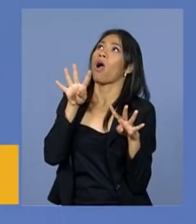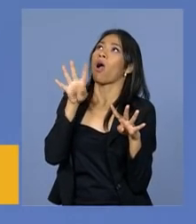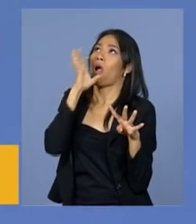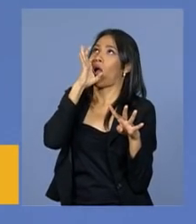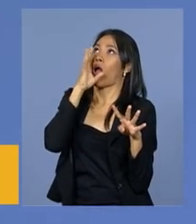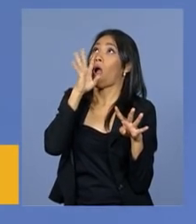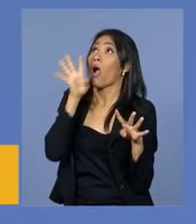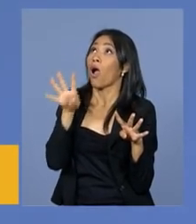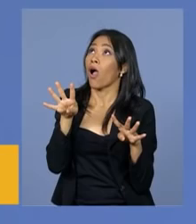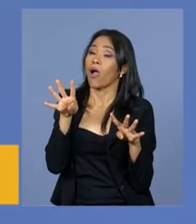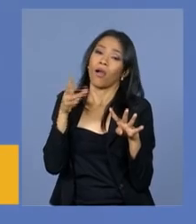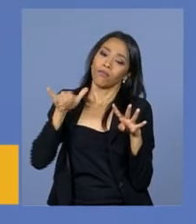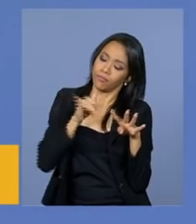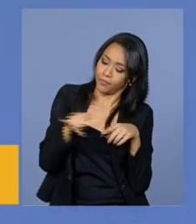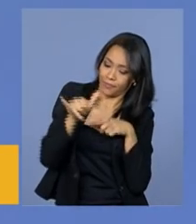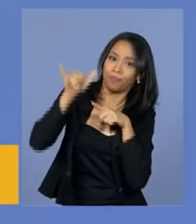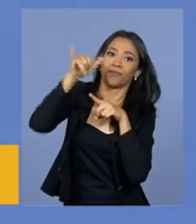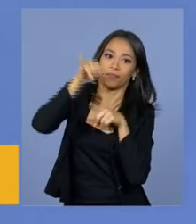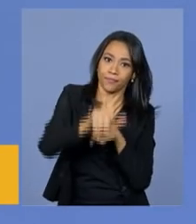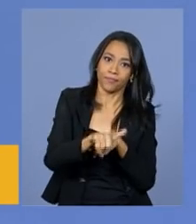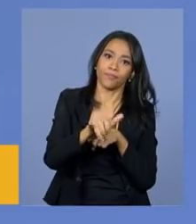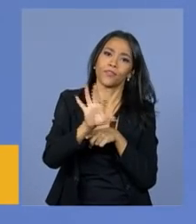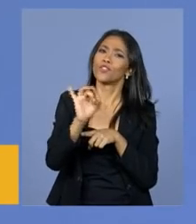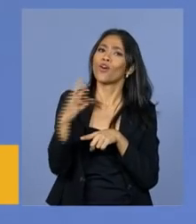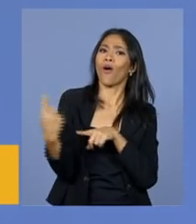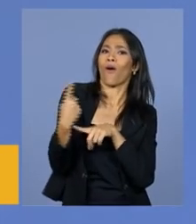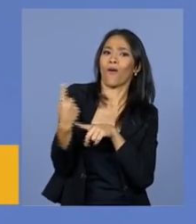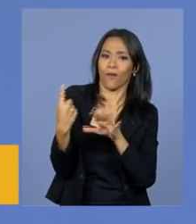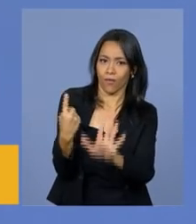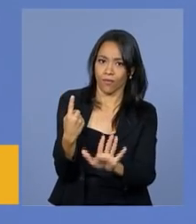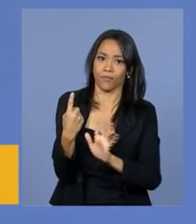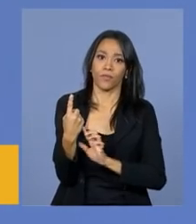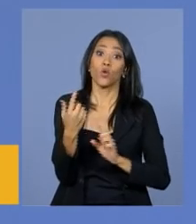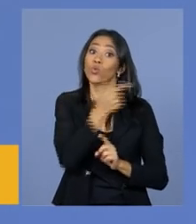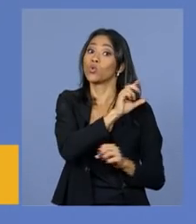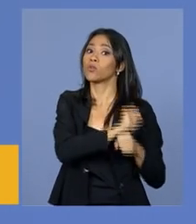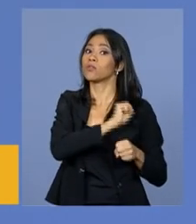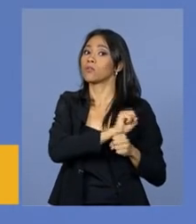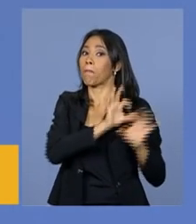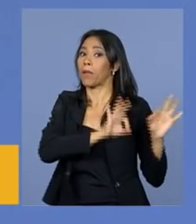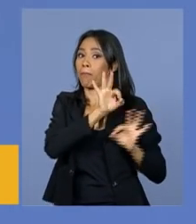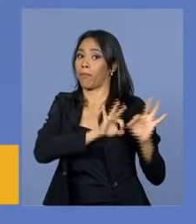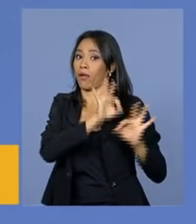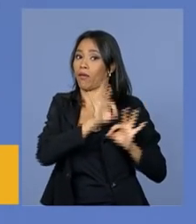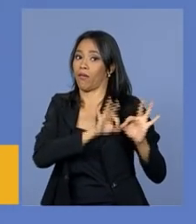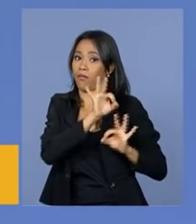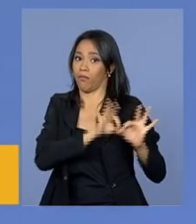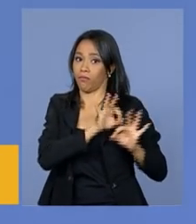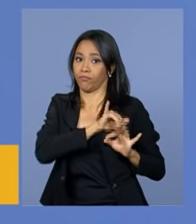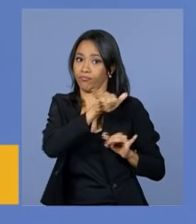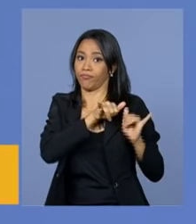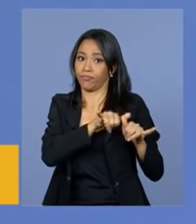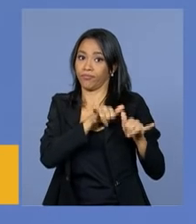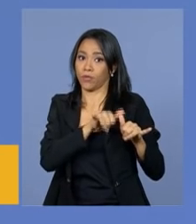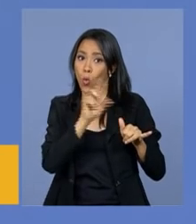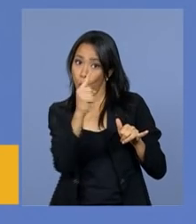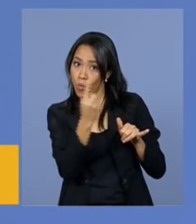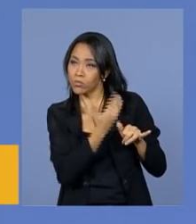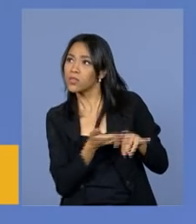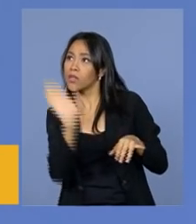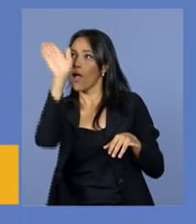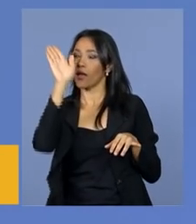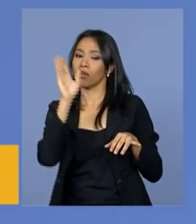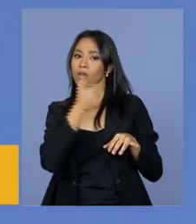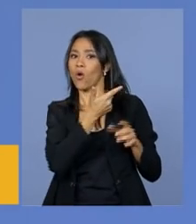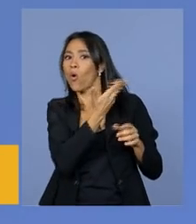acrobacias mais... que demandam mais. Enquanto os outros preparam outra evolução? Sempre que um sai da arena,